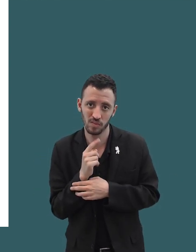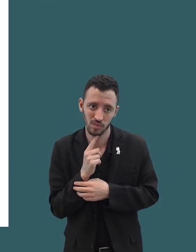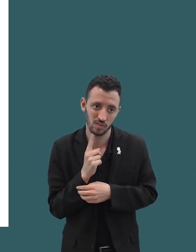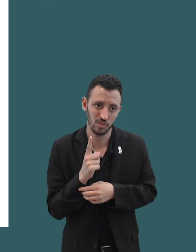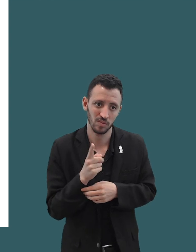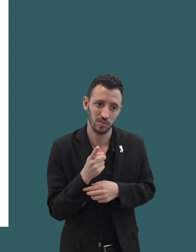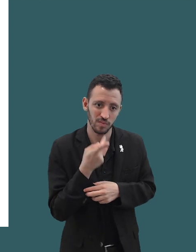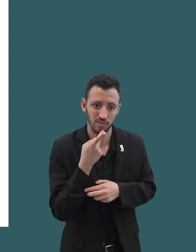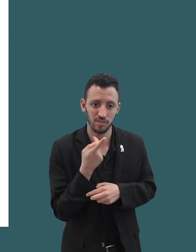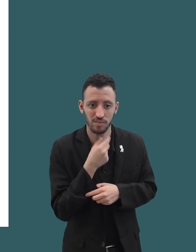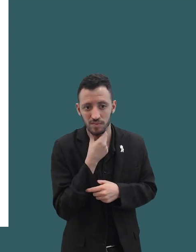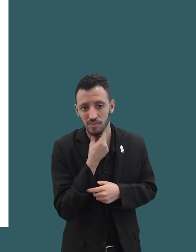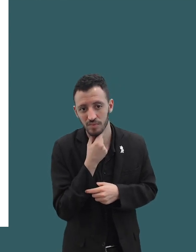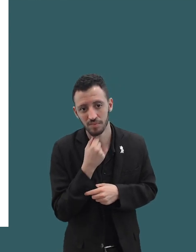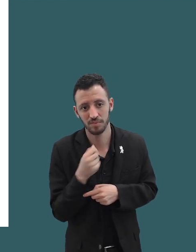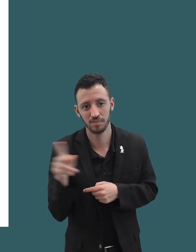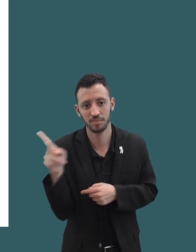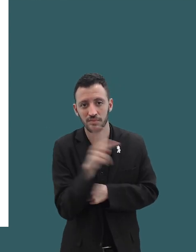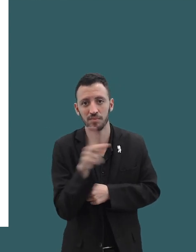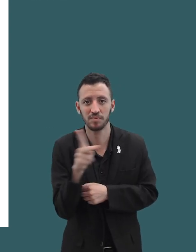a professora